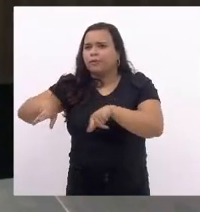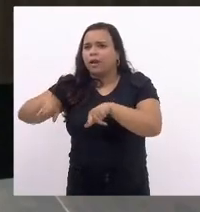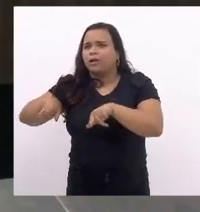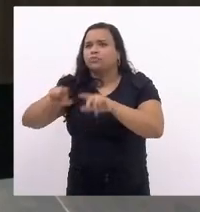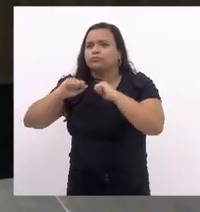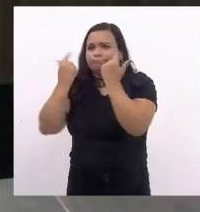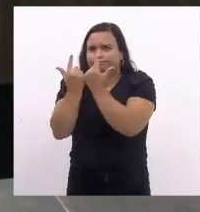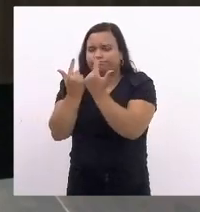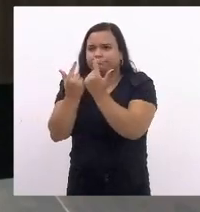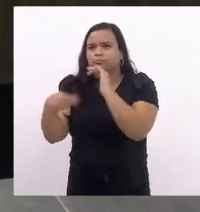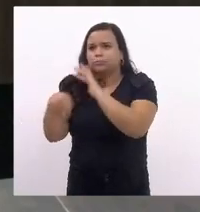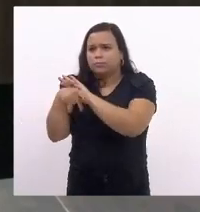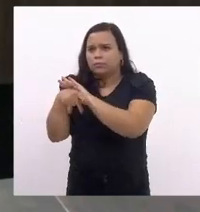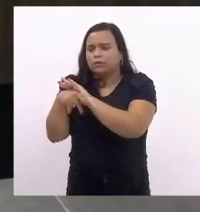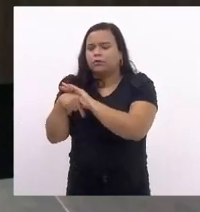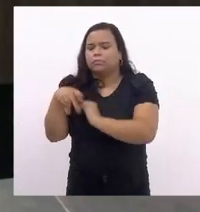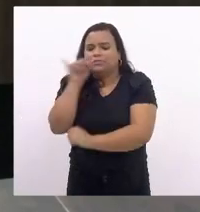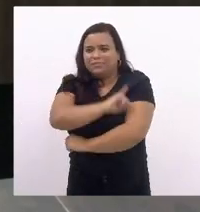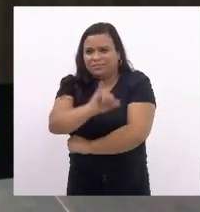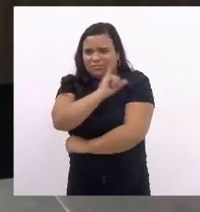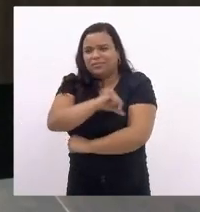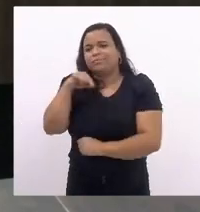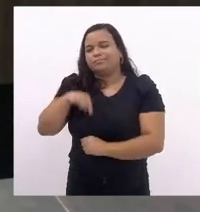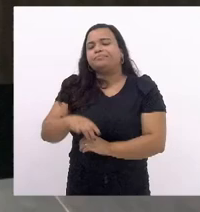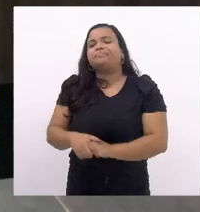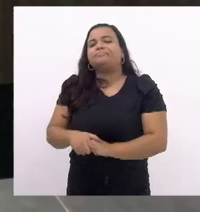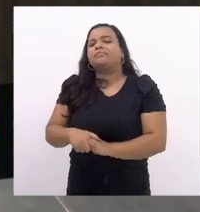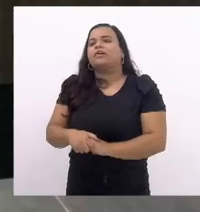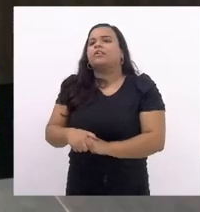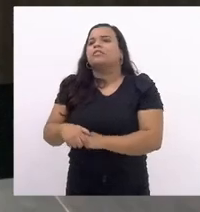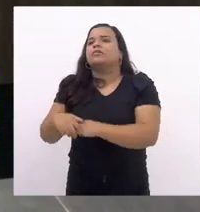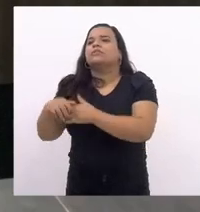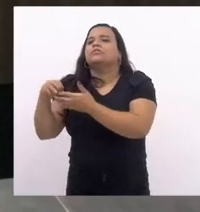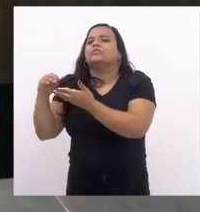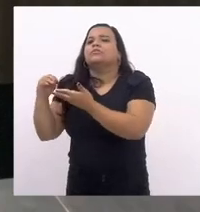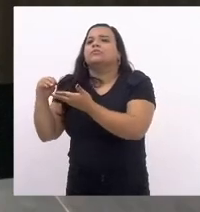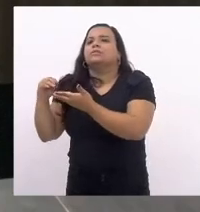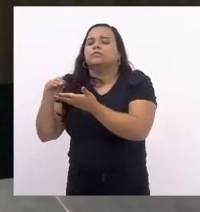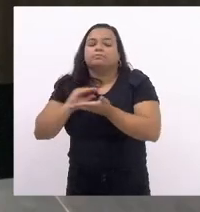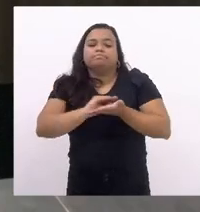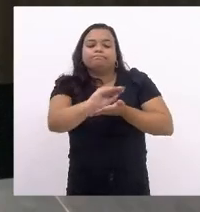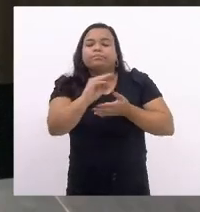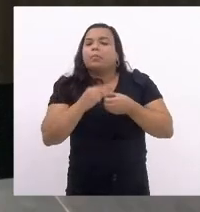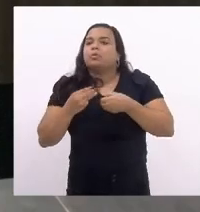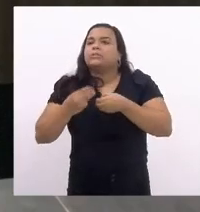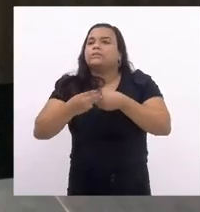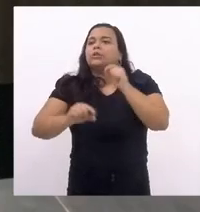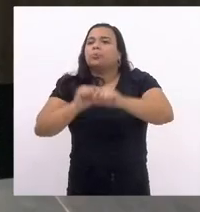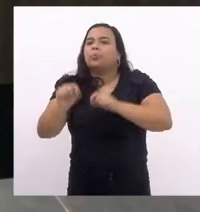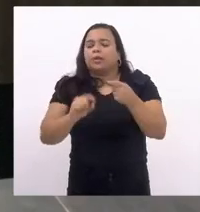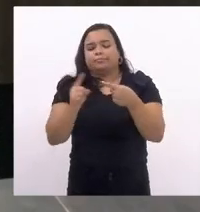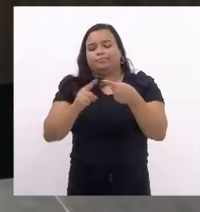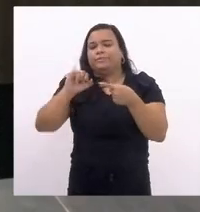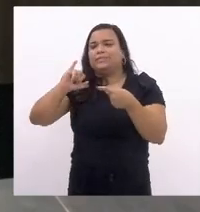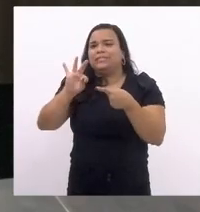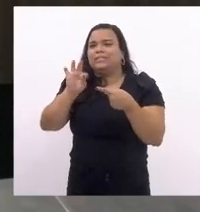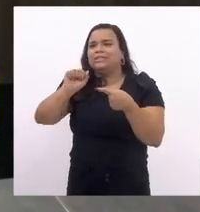Legislativa do Estado do Rio de Janeiro aos seguintes municípios: Itaperuna,